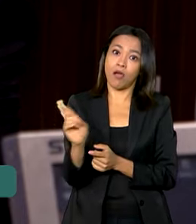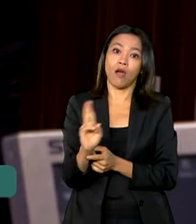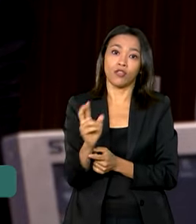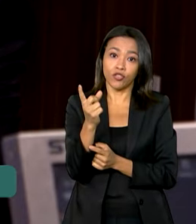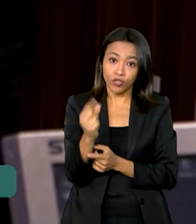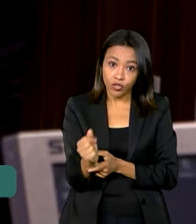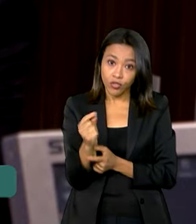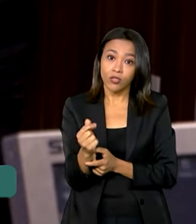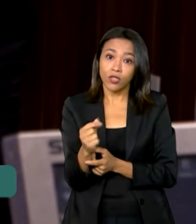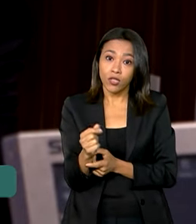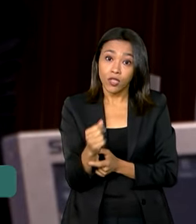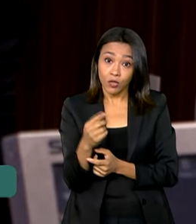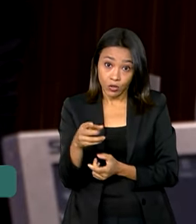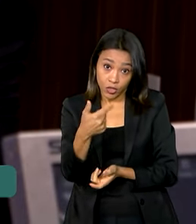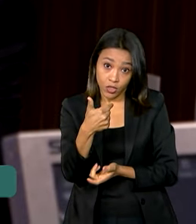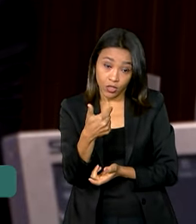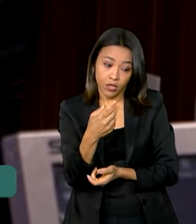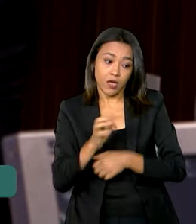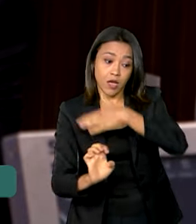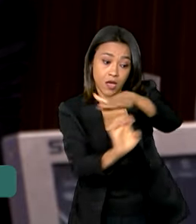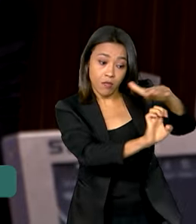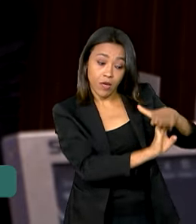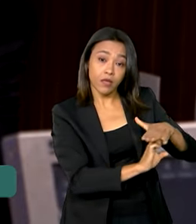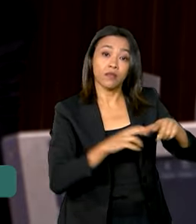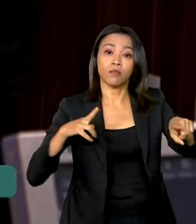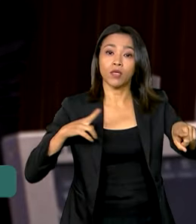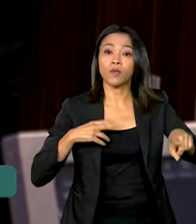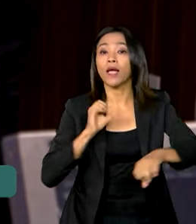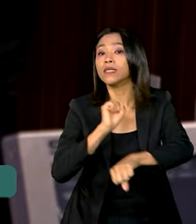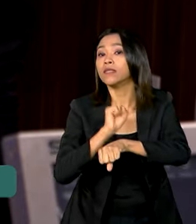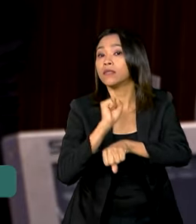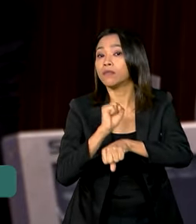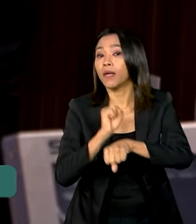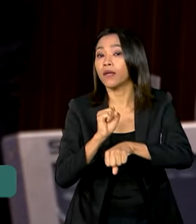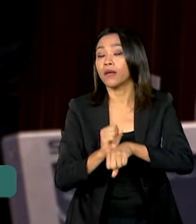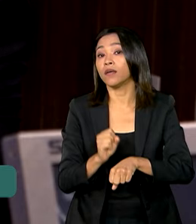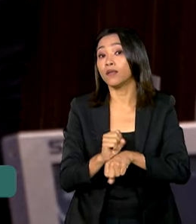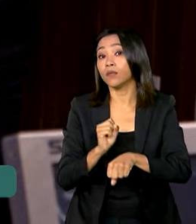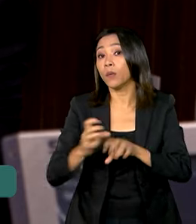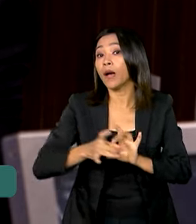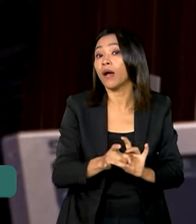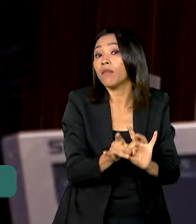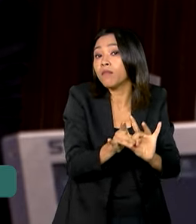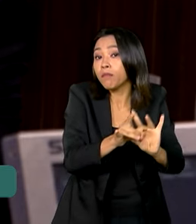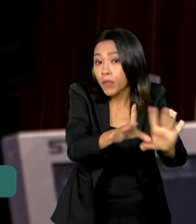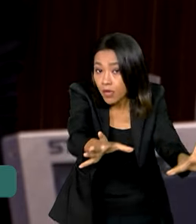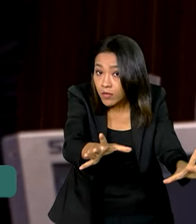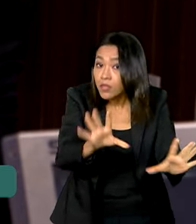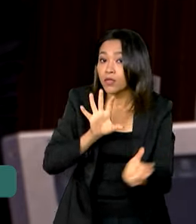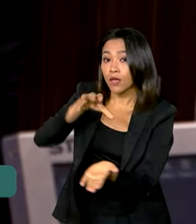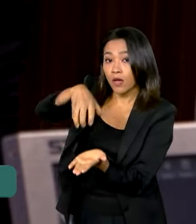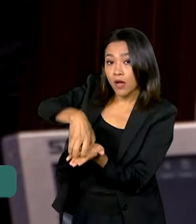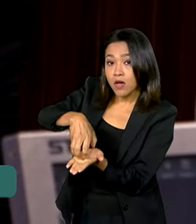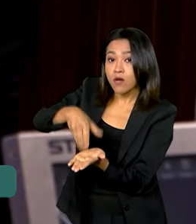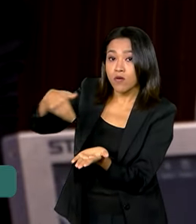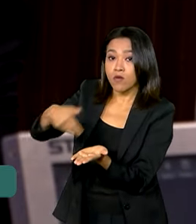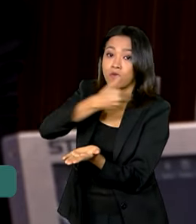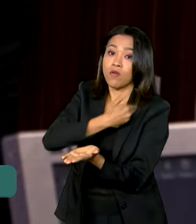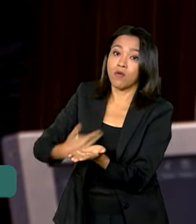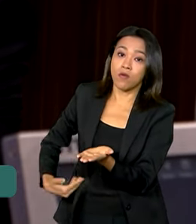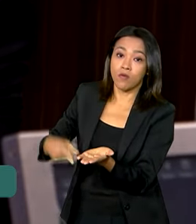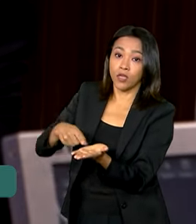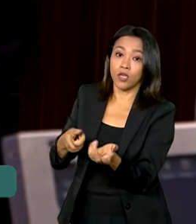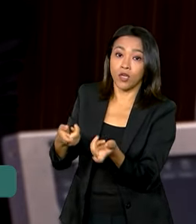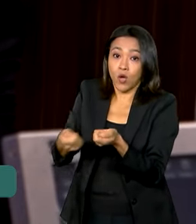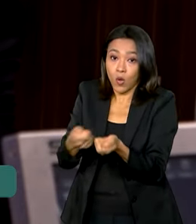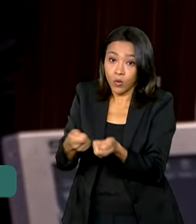investimentos privados aguardando a autorização A análise desses órgãos reguladores esse programa a